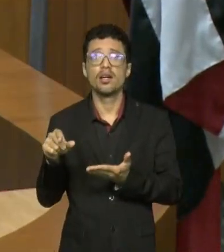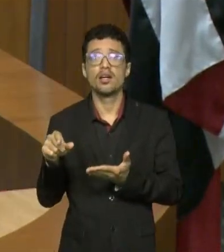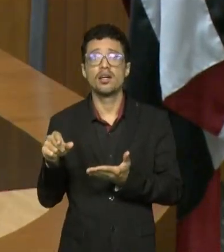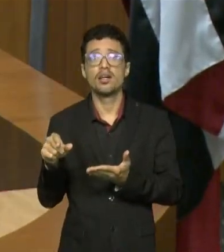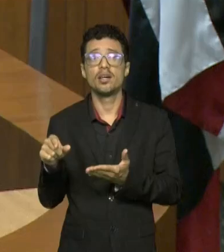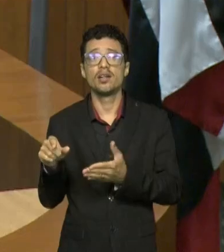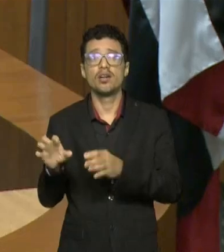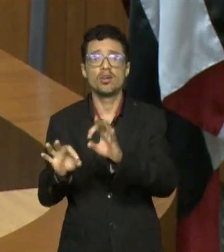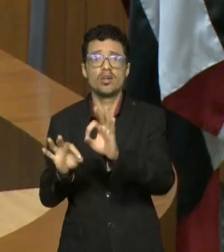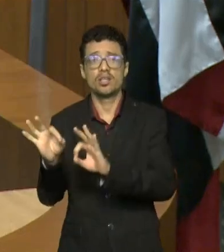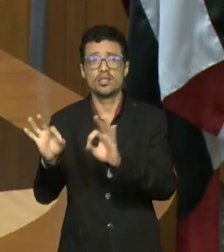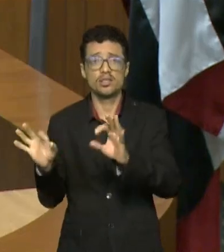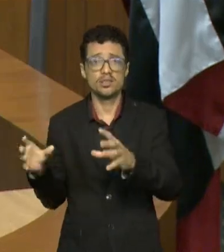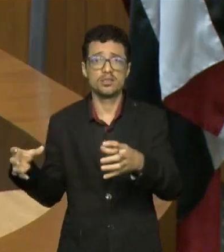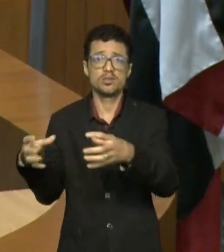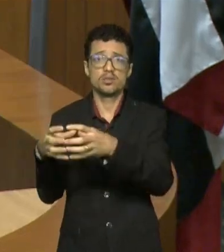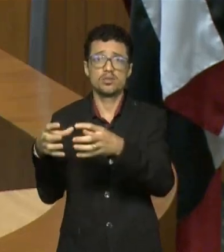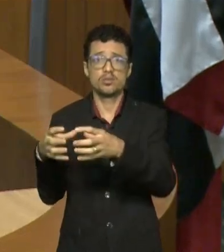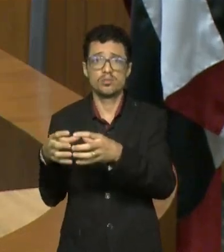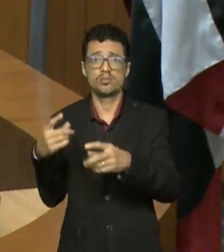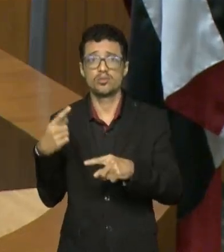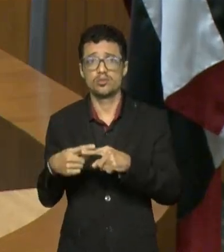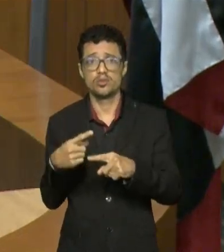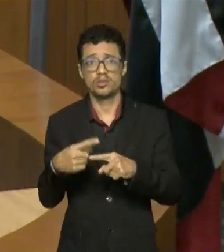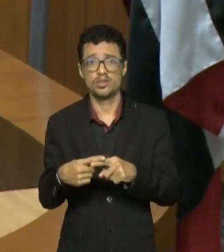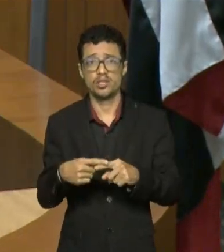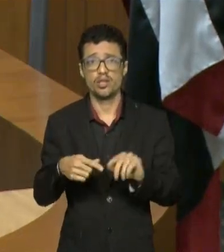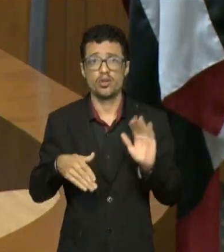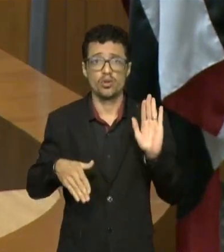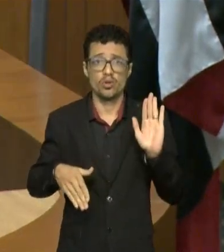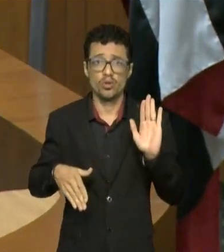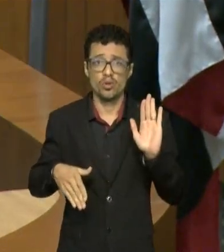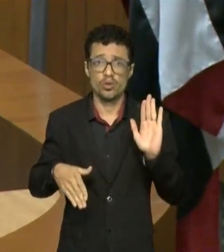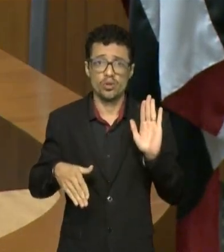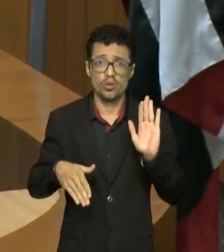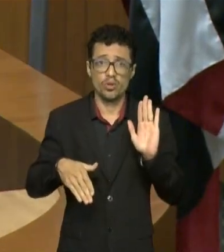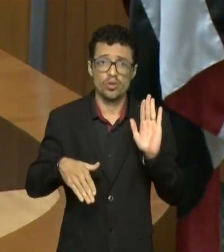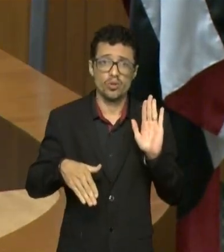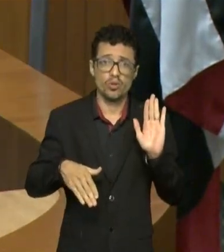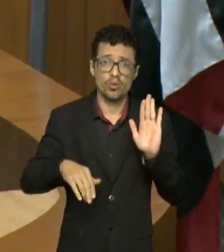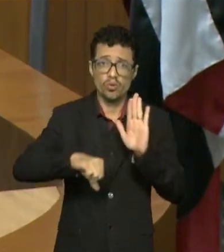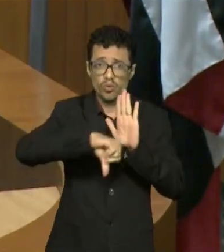criminalidade hoje, cada vez mais, ela escala. Então, voto contrário em decorrência disso.